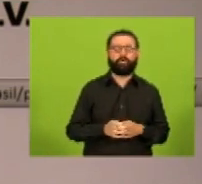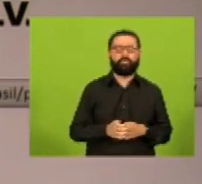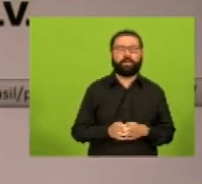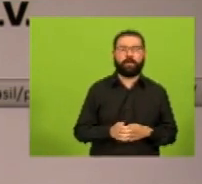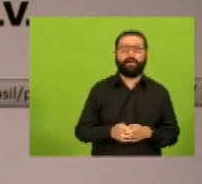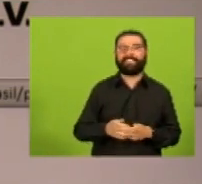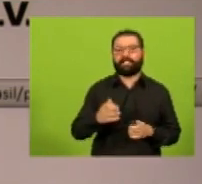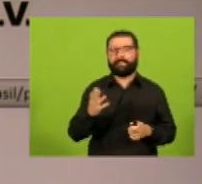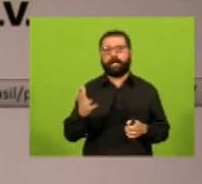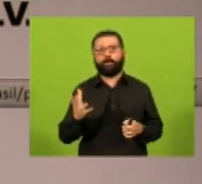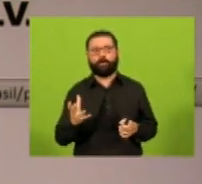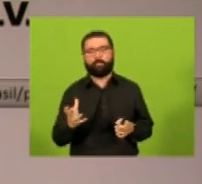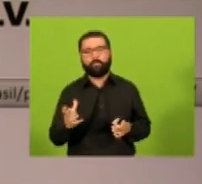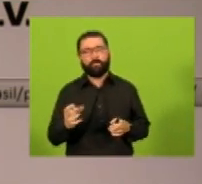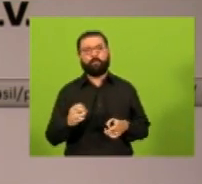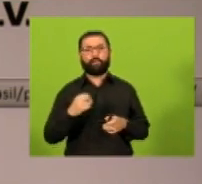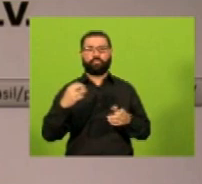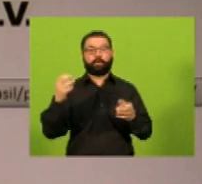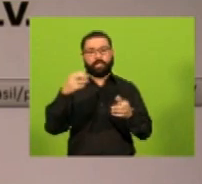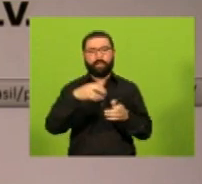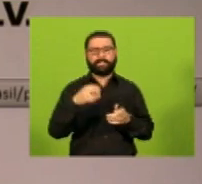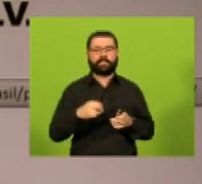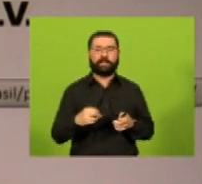um produto que não é sistêmico,